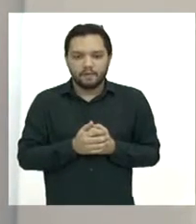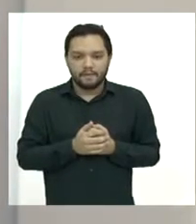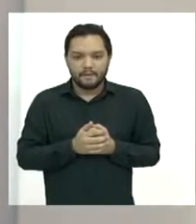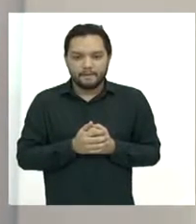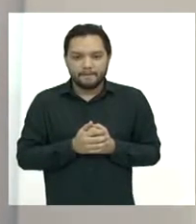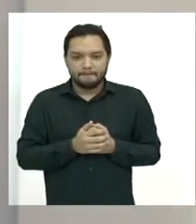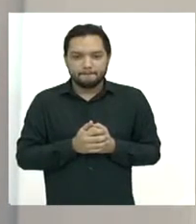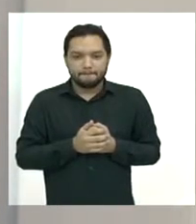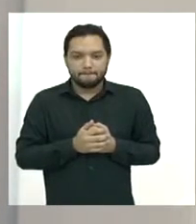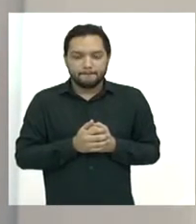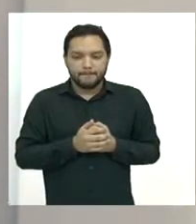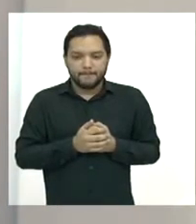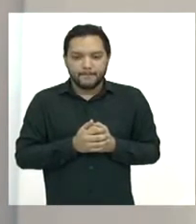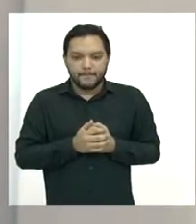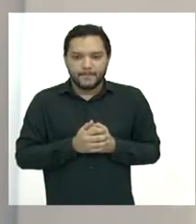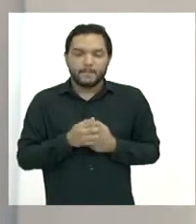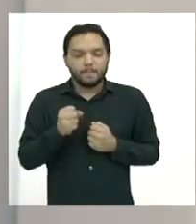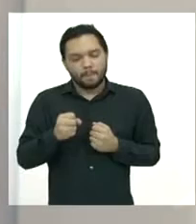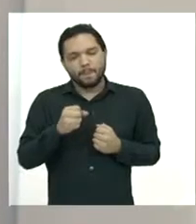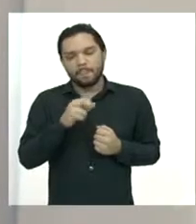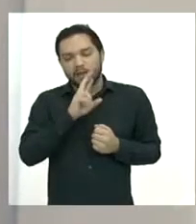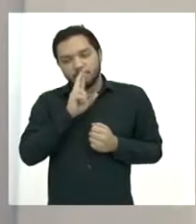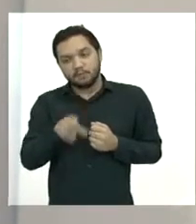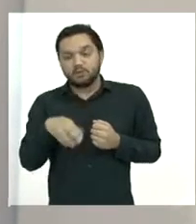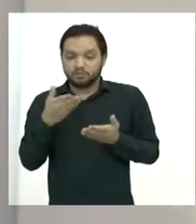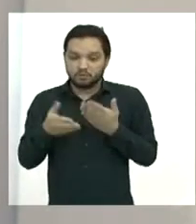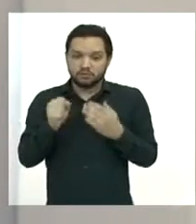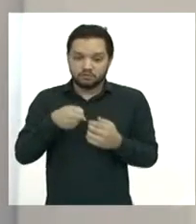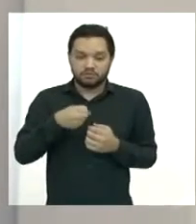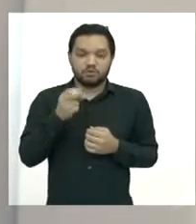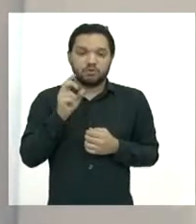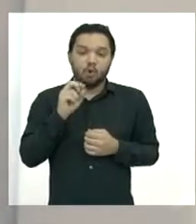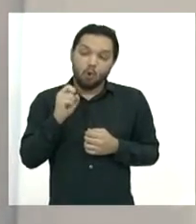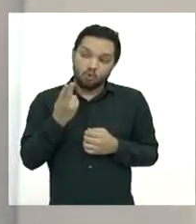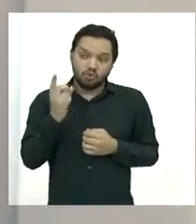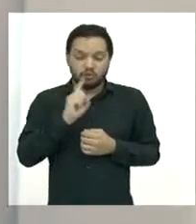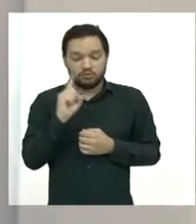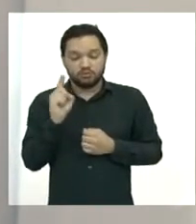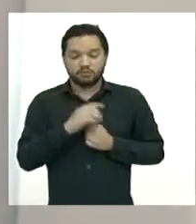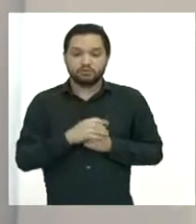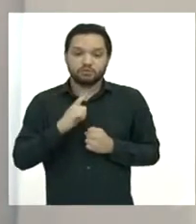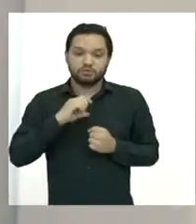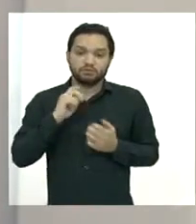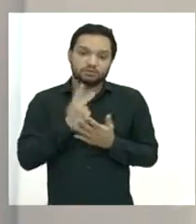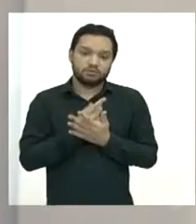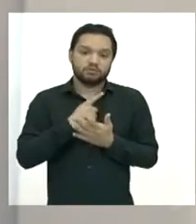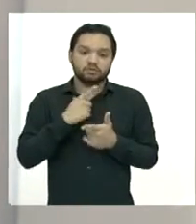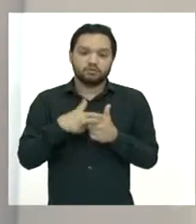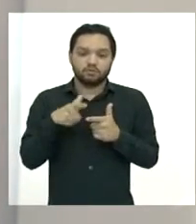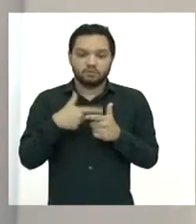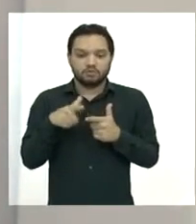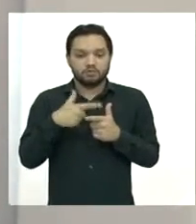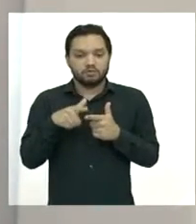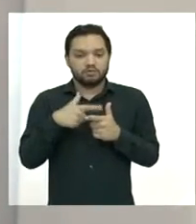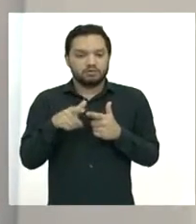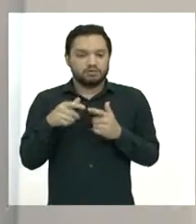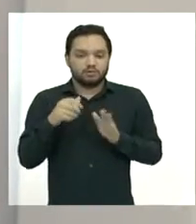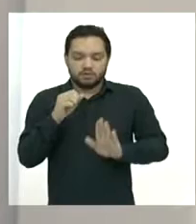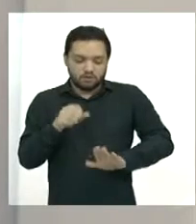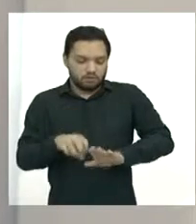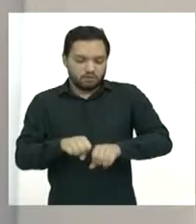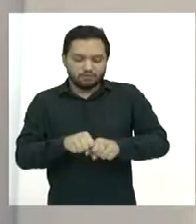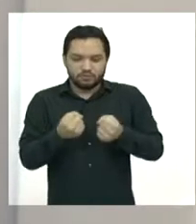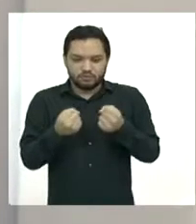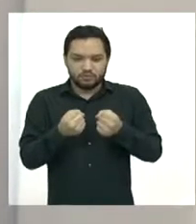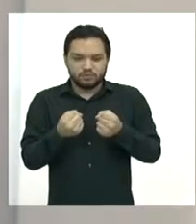vendo com diagnóstico ou não, ele vai dizer o que acontece e vai tratar. Por exemplo, você está com um problema, como eu falei, uma lesão no pé, ou